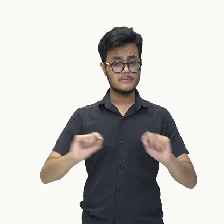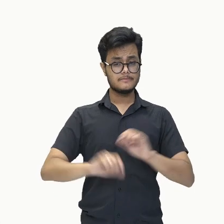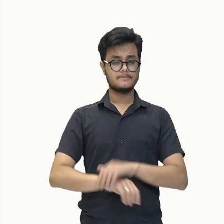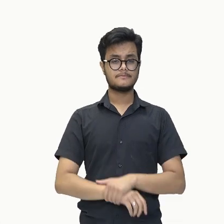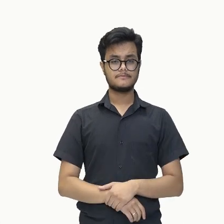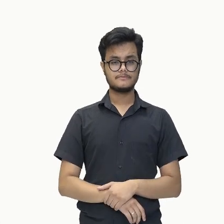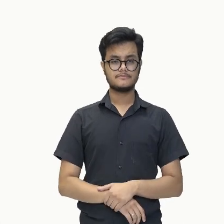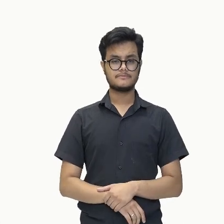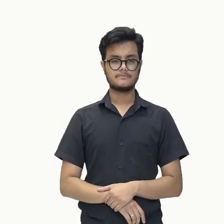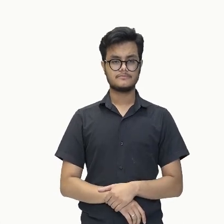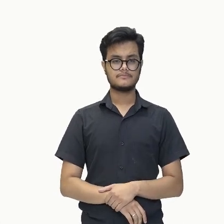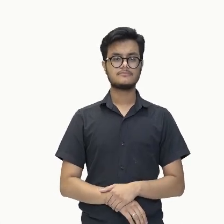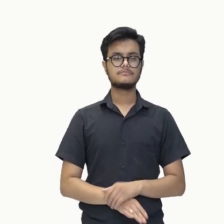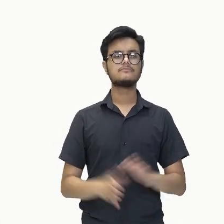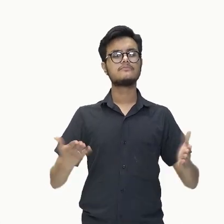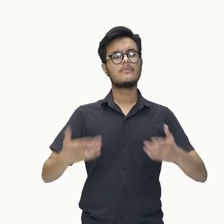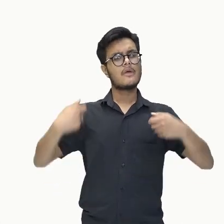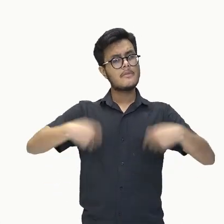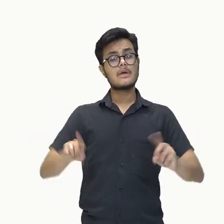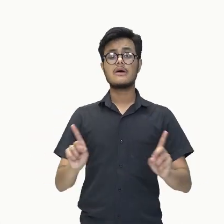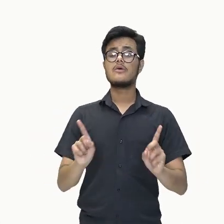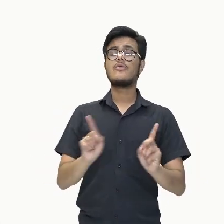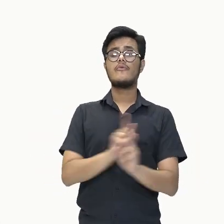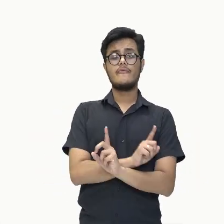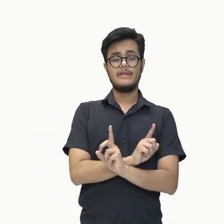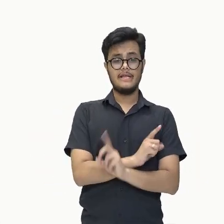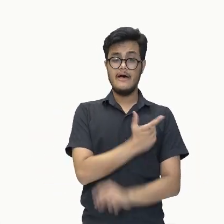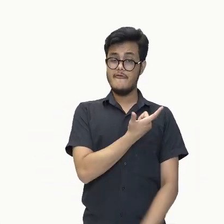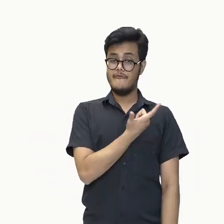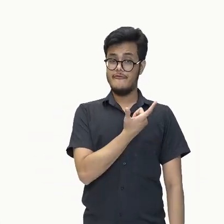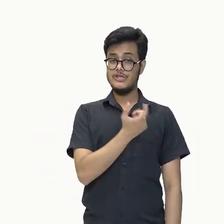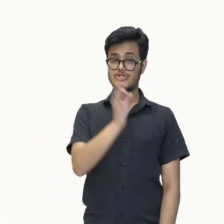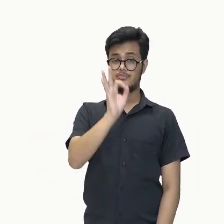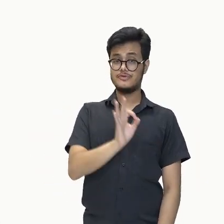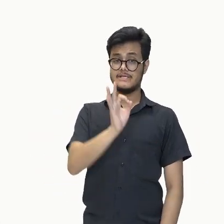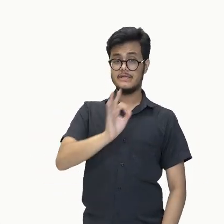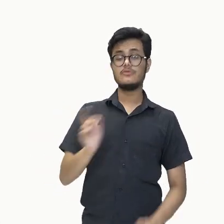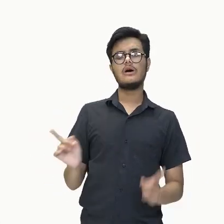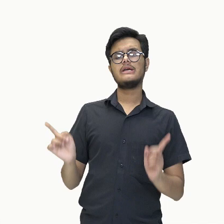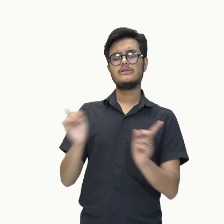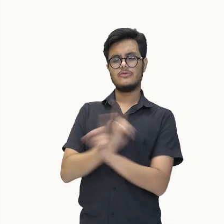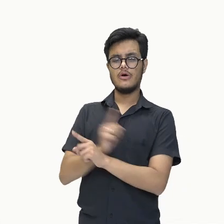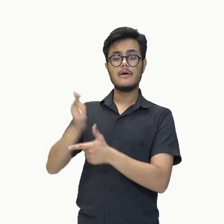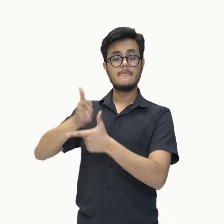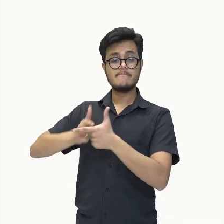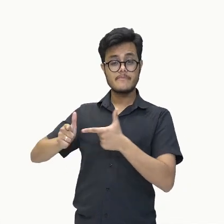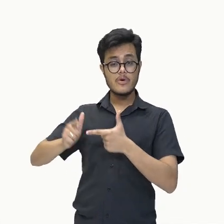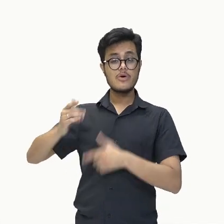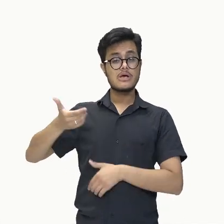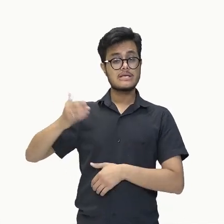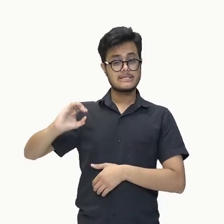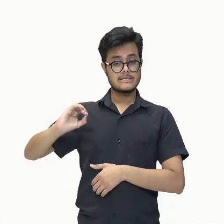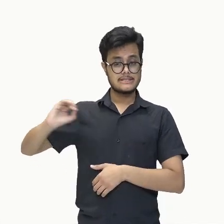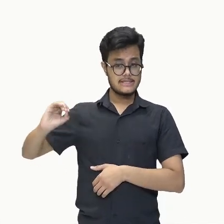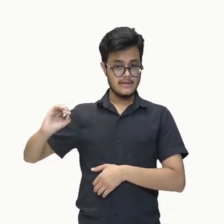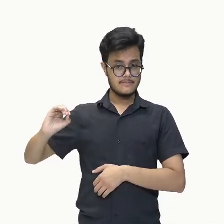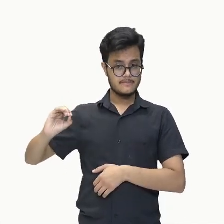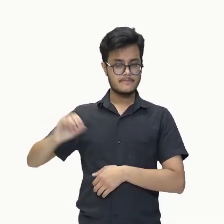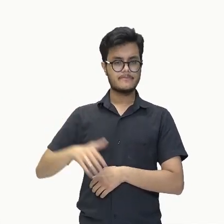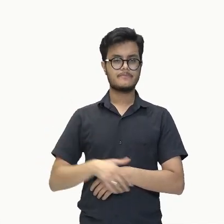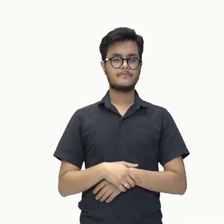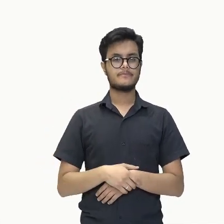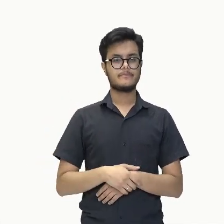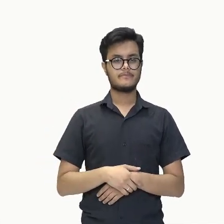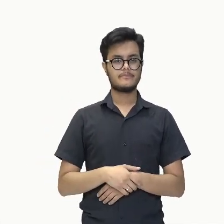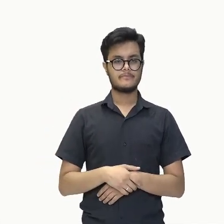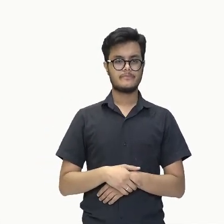Então, o que é que nós vamos fazer? Vamos ter que converter esses valores aqui, né, em números decimais. Como